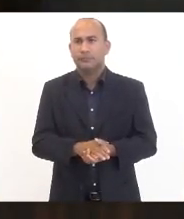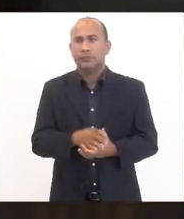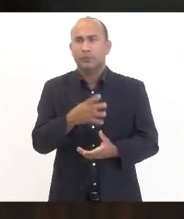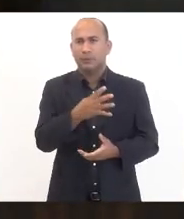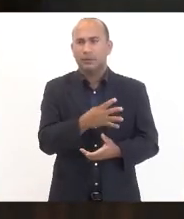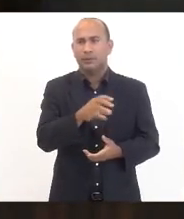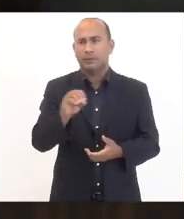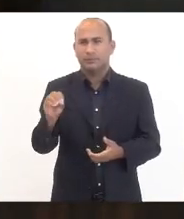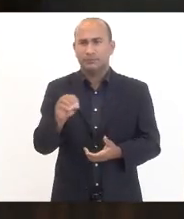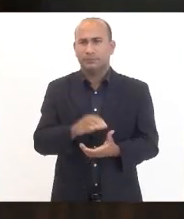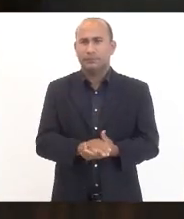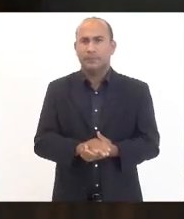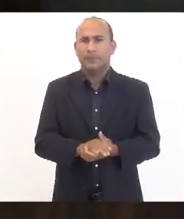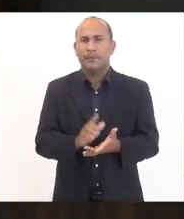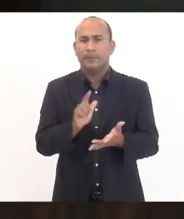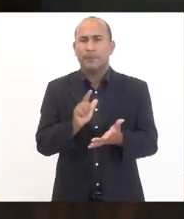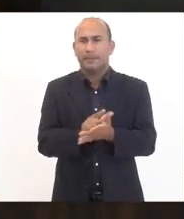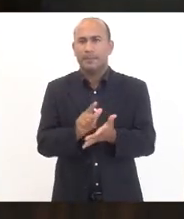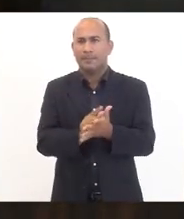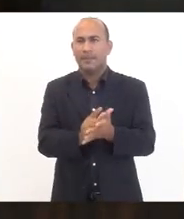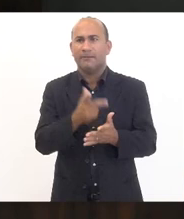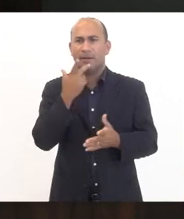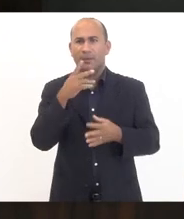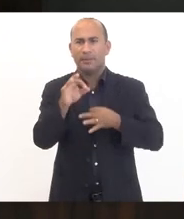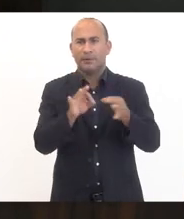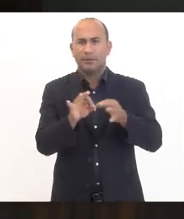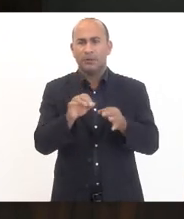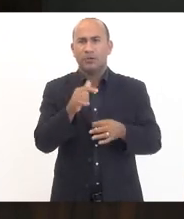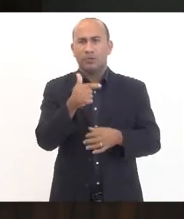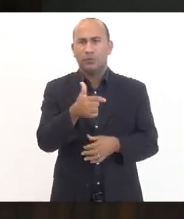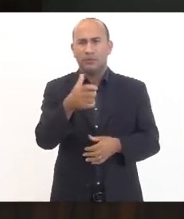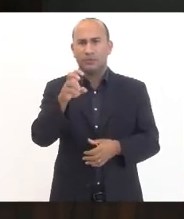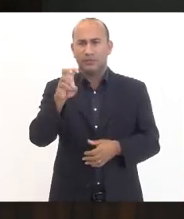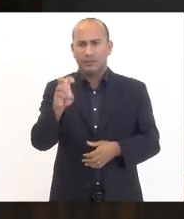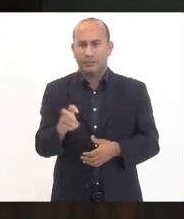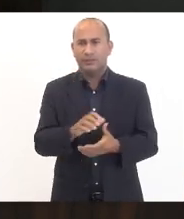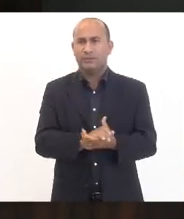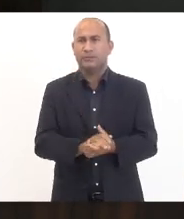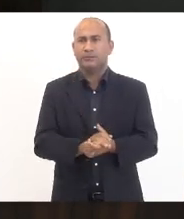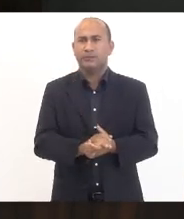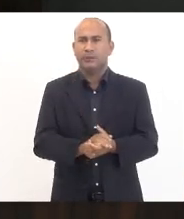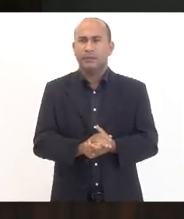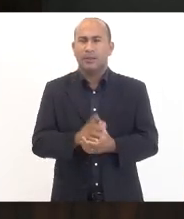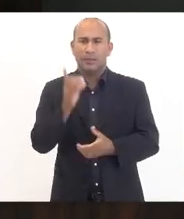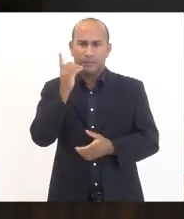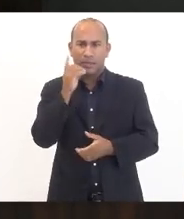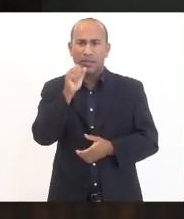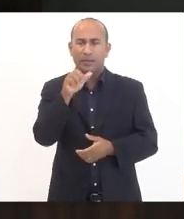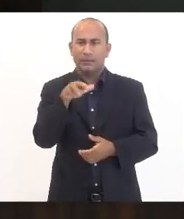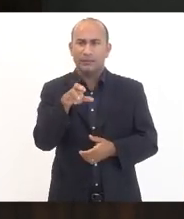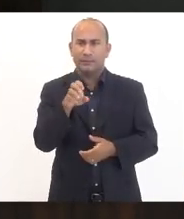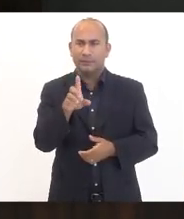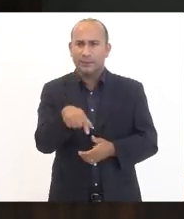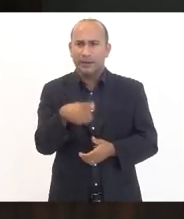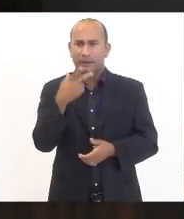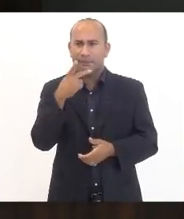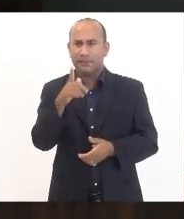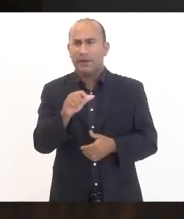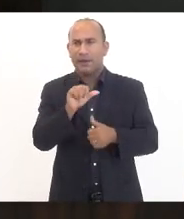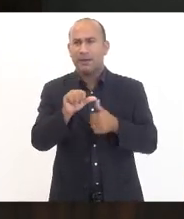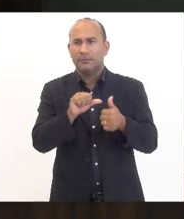40º da pauta. Veto total aposto ao projeto de lei 2/15, de autoria do deputado André Siciliano, que altera a lei